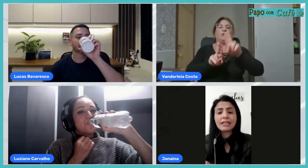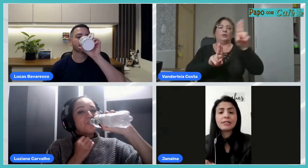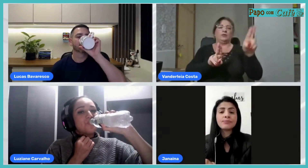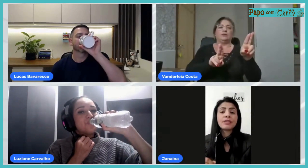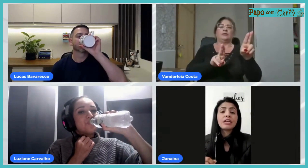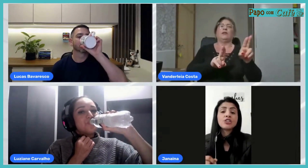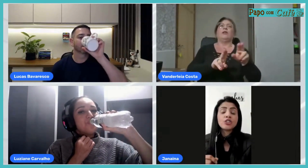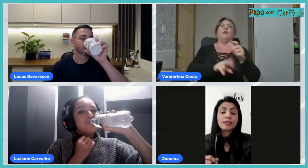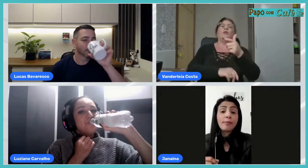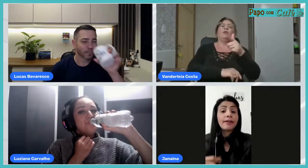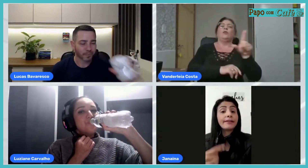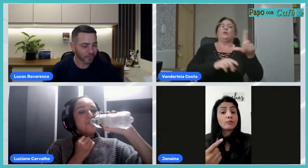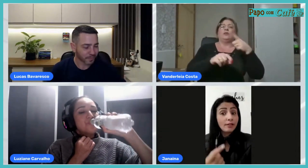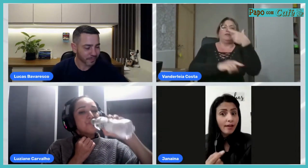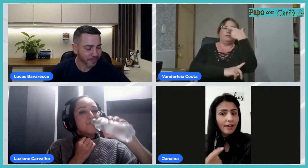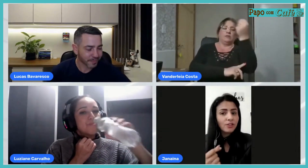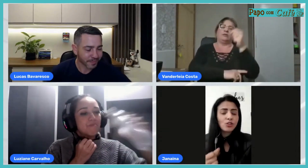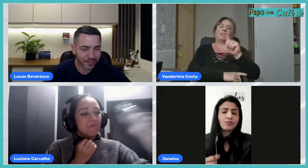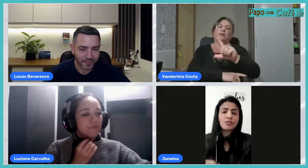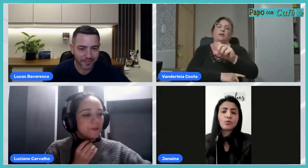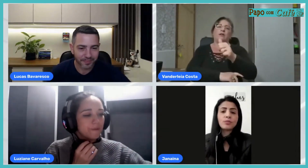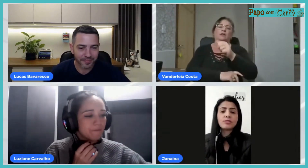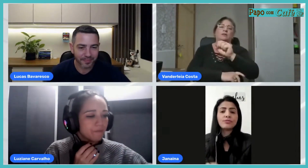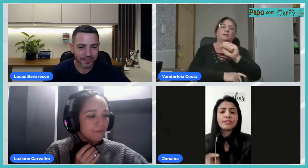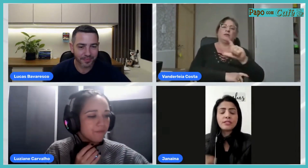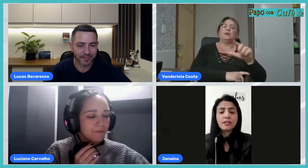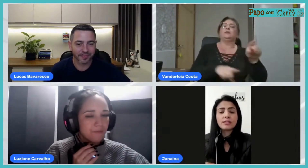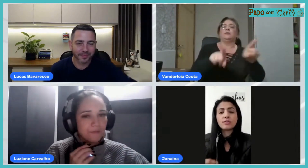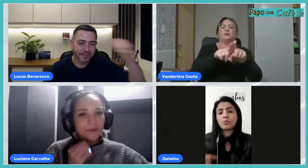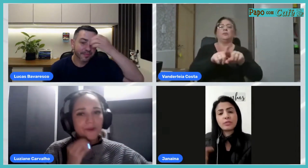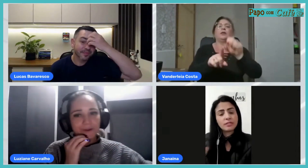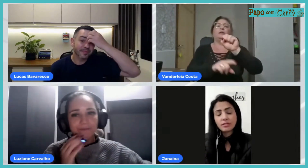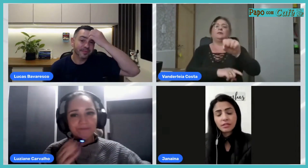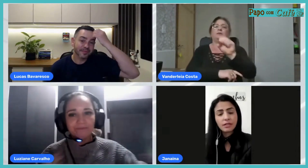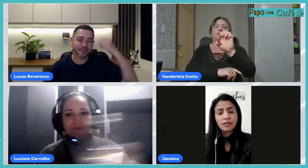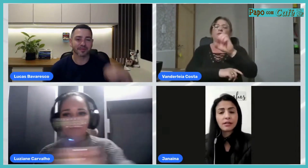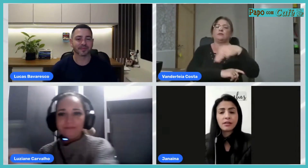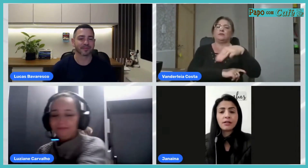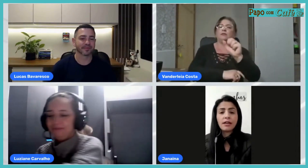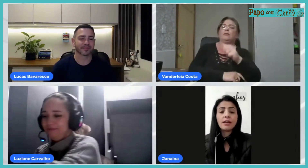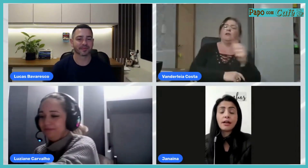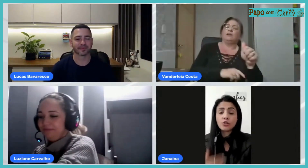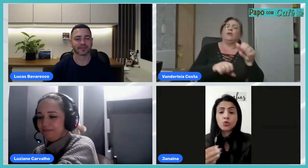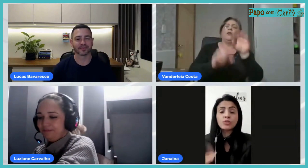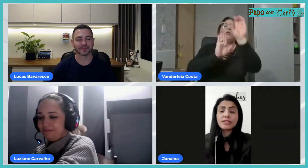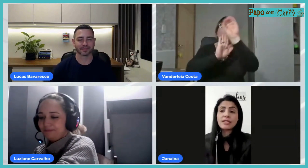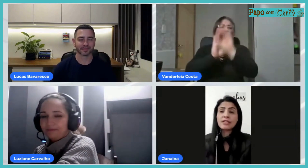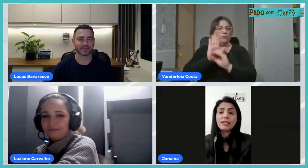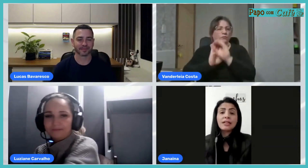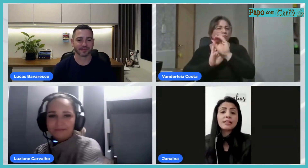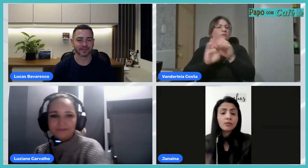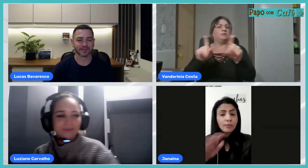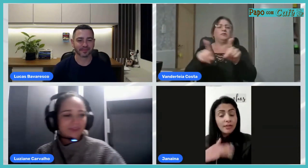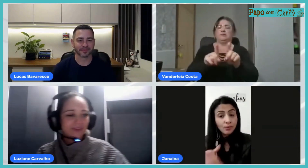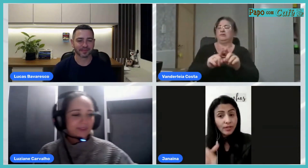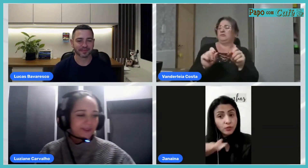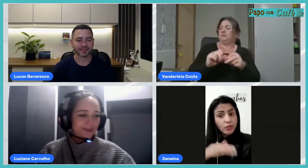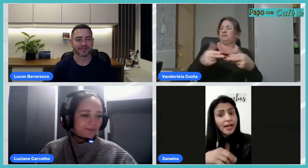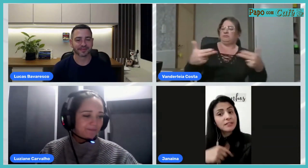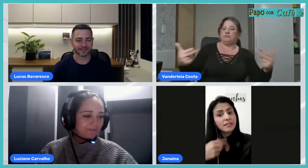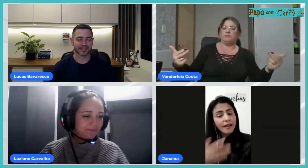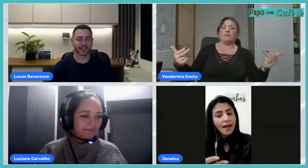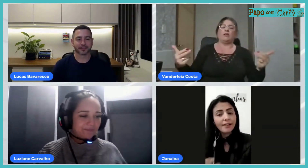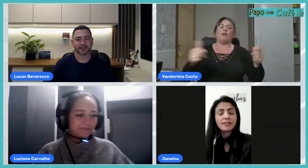La Salle, já trabalhei no Senac, já fiz algumas oficinas, algumas ajudas aí, então trabalhei por